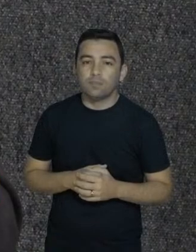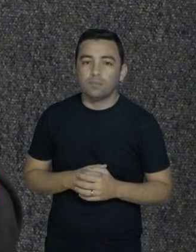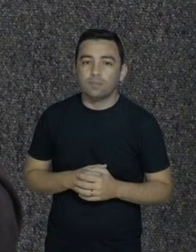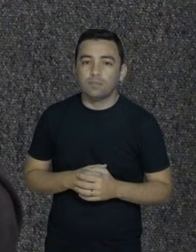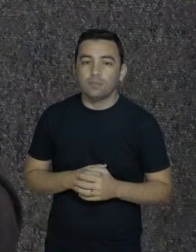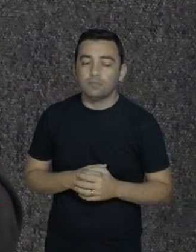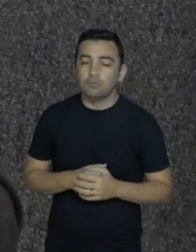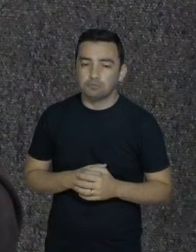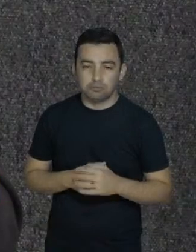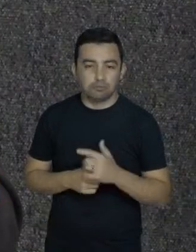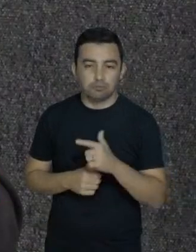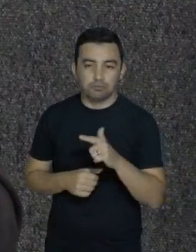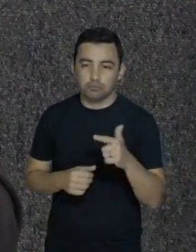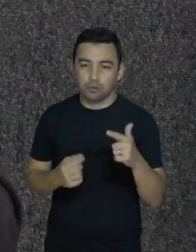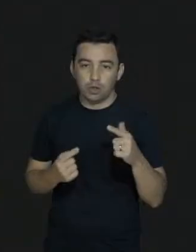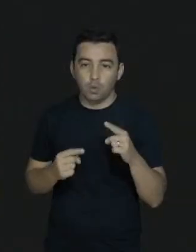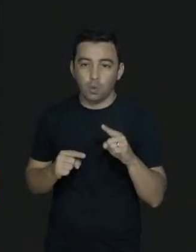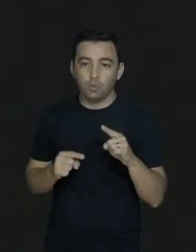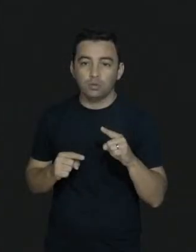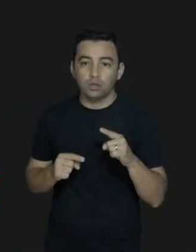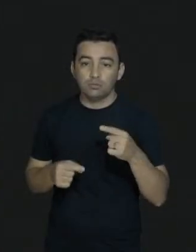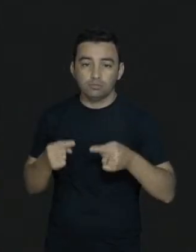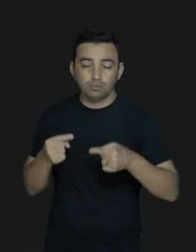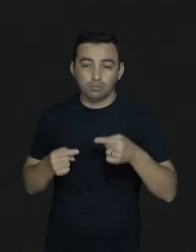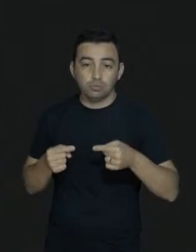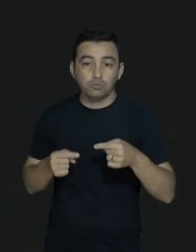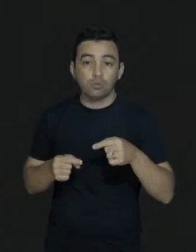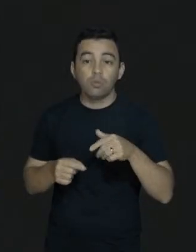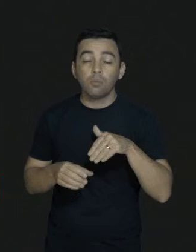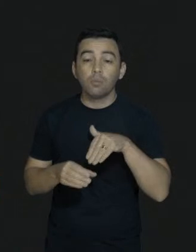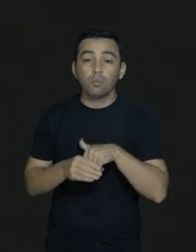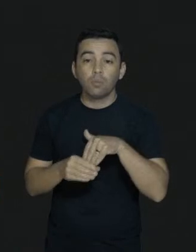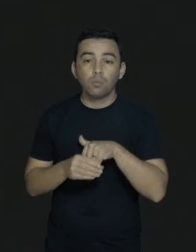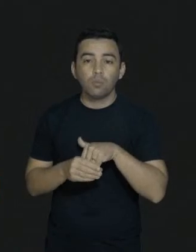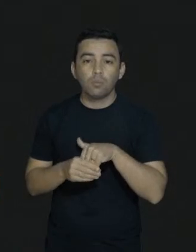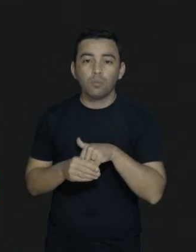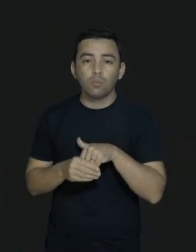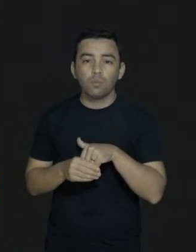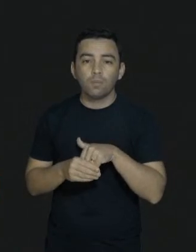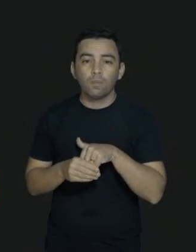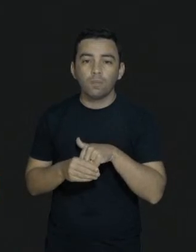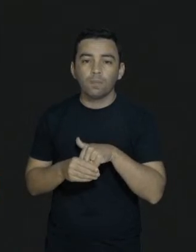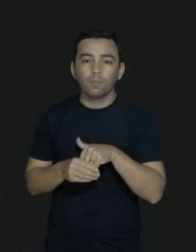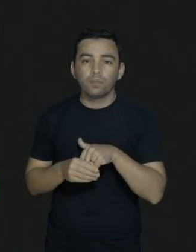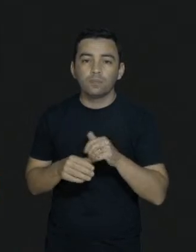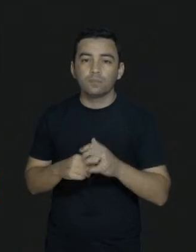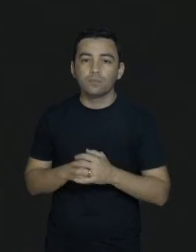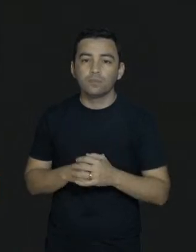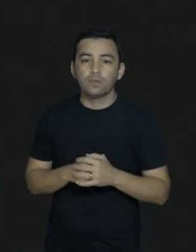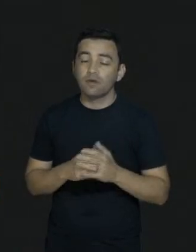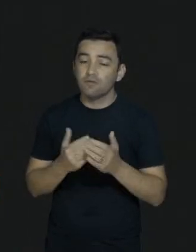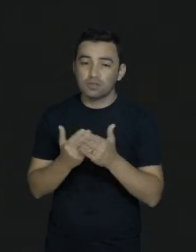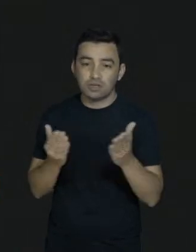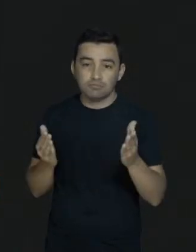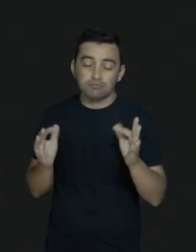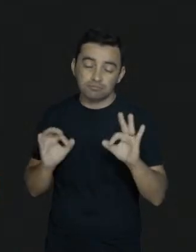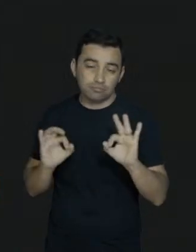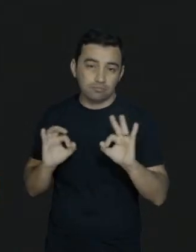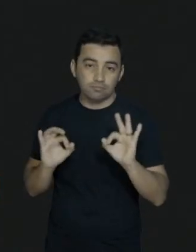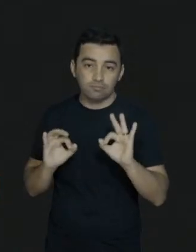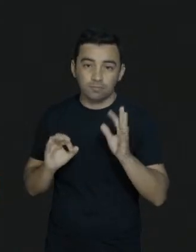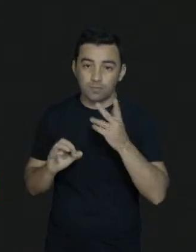como não há Quem Queira discutir coloca em votação os que nada obstarem